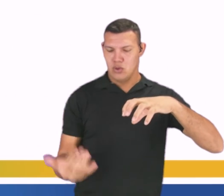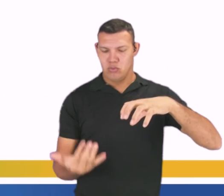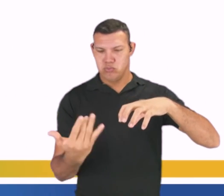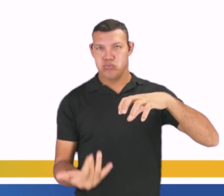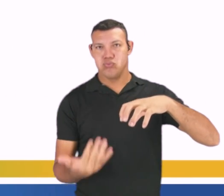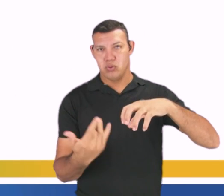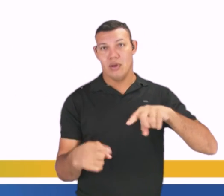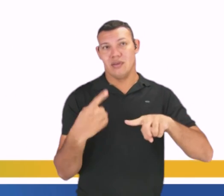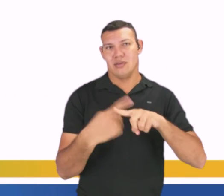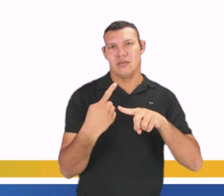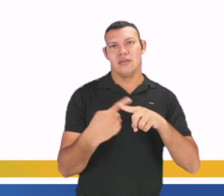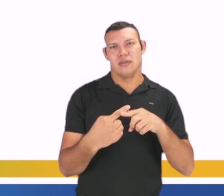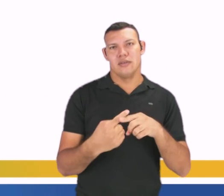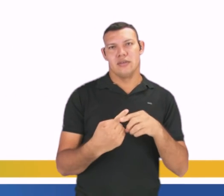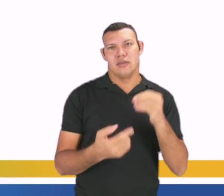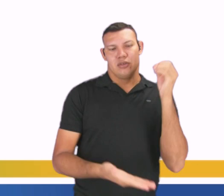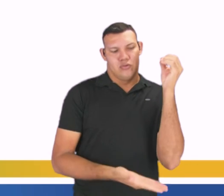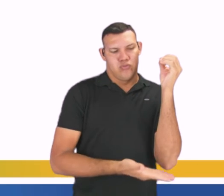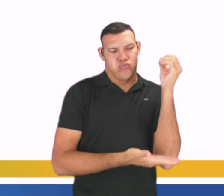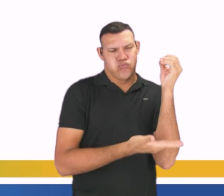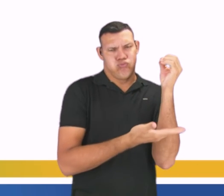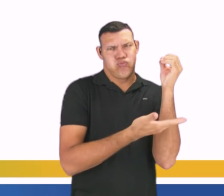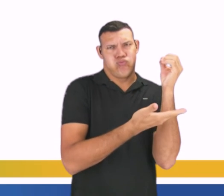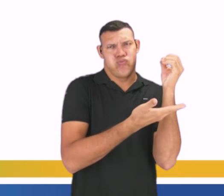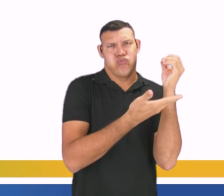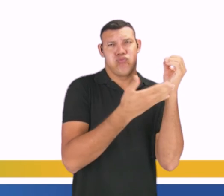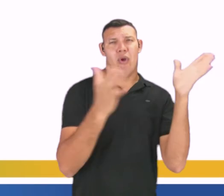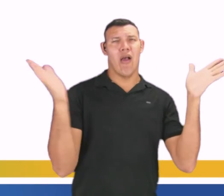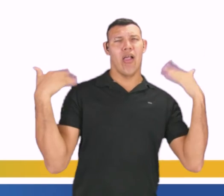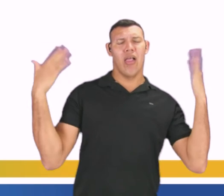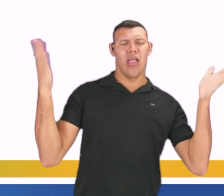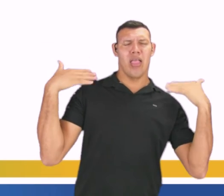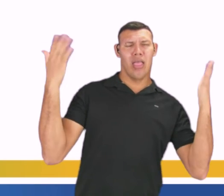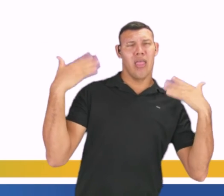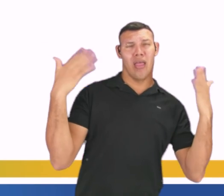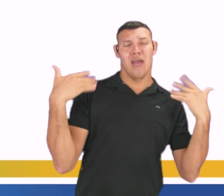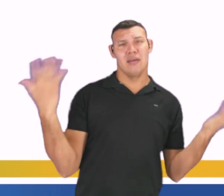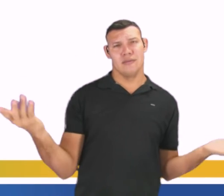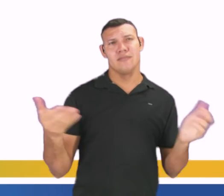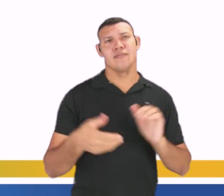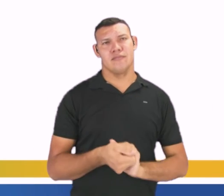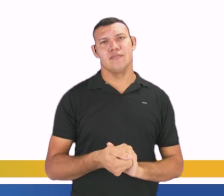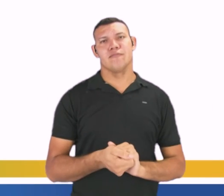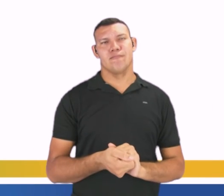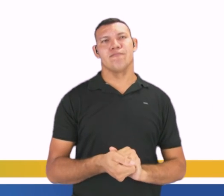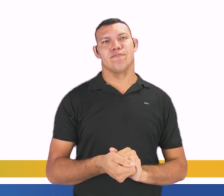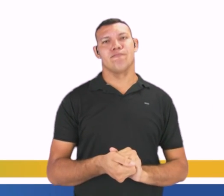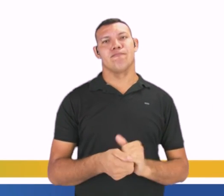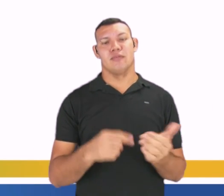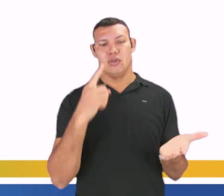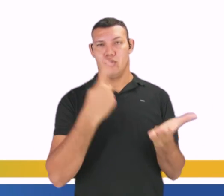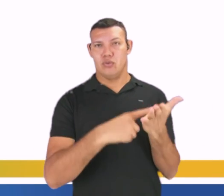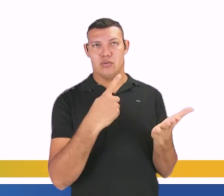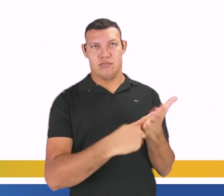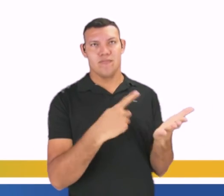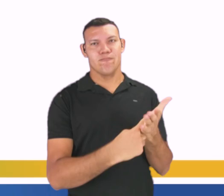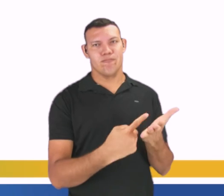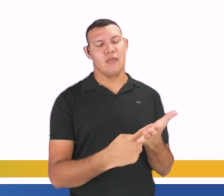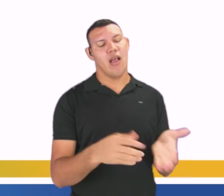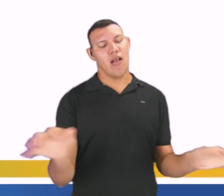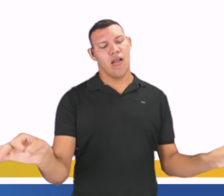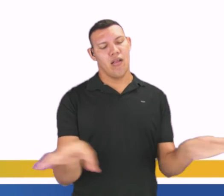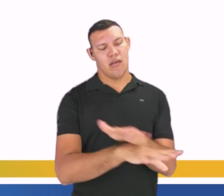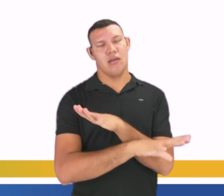o aquecimento global e o efeito estufa, né? Que no caso aqui foi criado um protocolo visando a eliminação